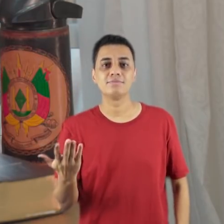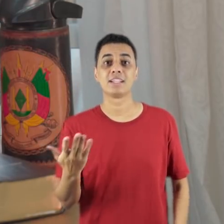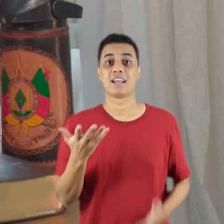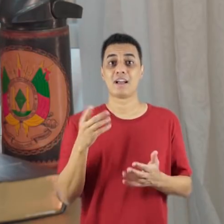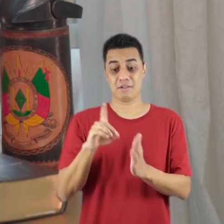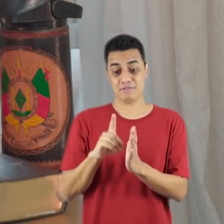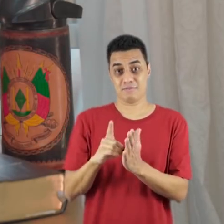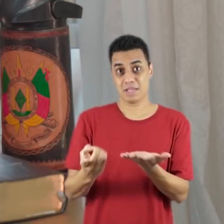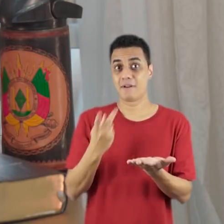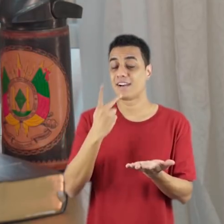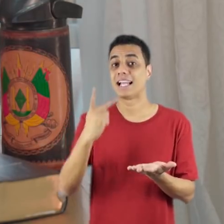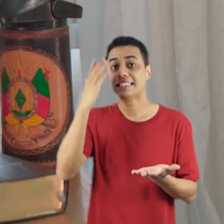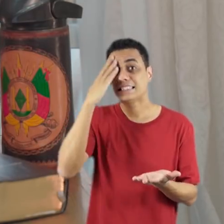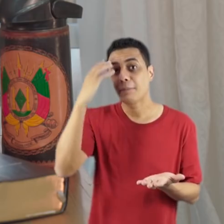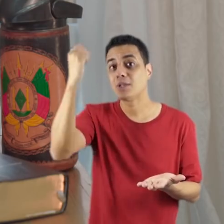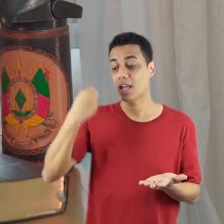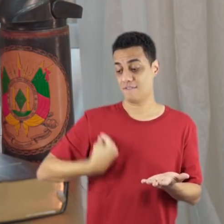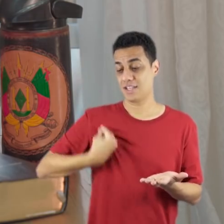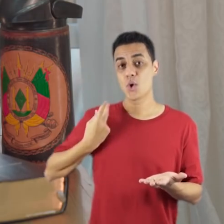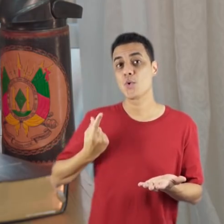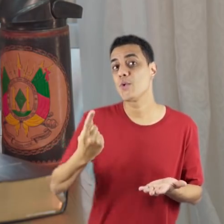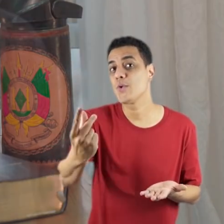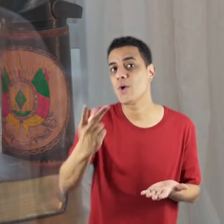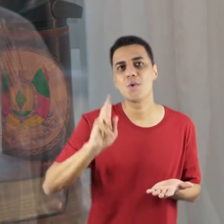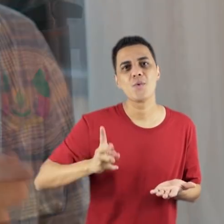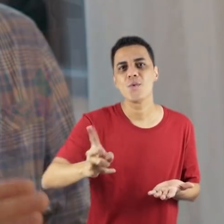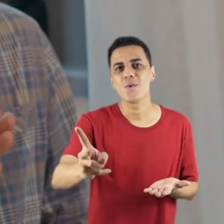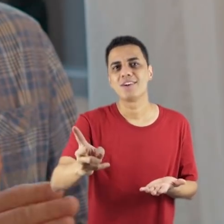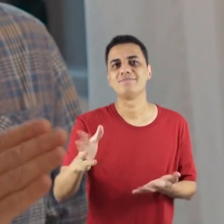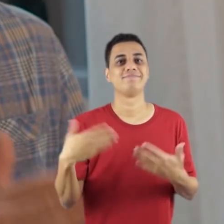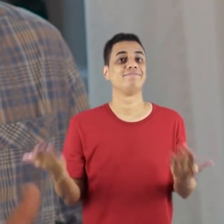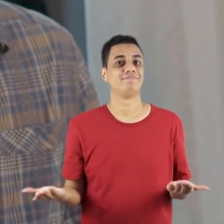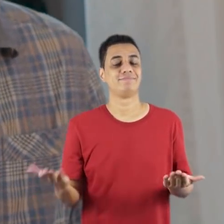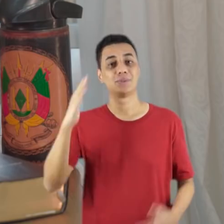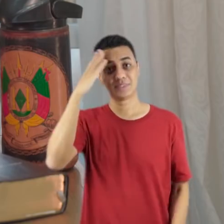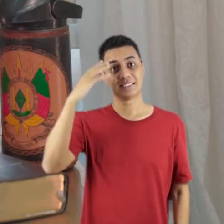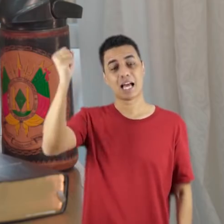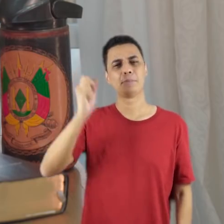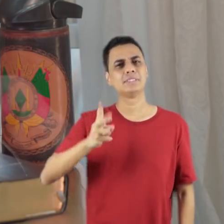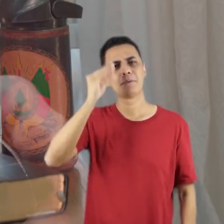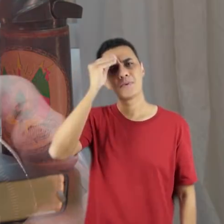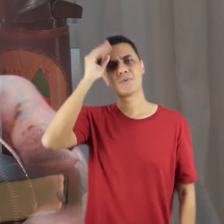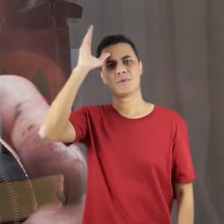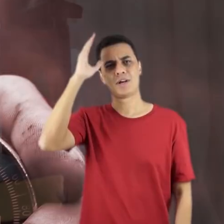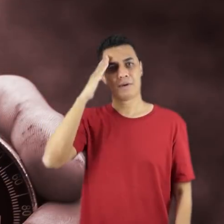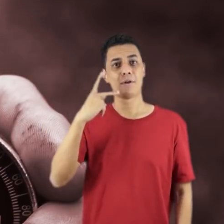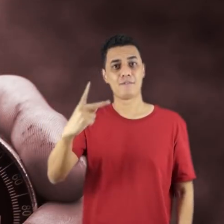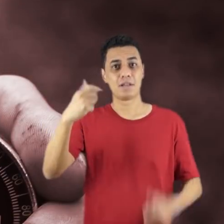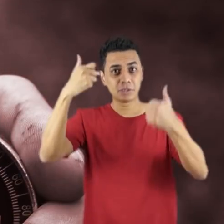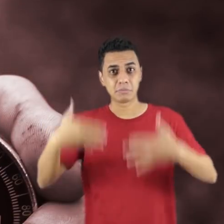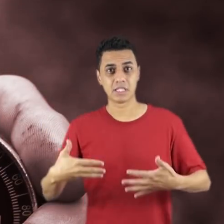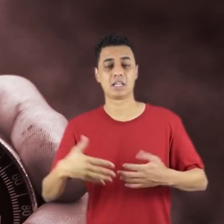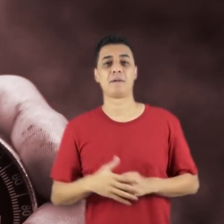vida. Com certeza, uma bela promessa e garantia de dias melhores. O sábio cresce sempre. Provérbios 19:25 diz: se